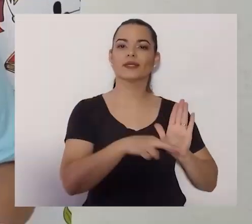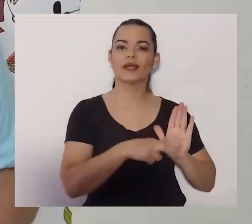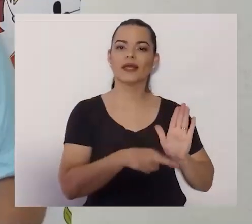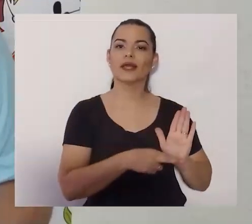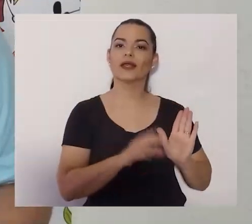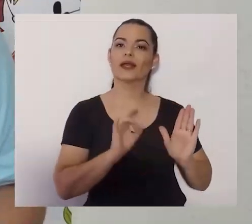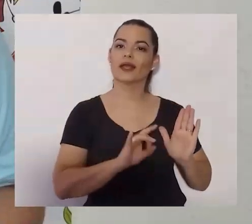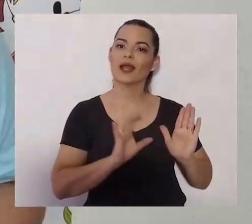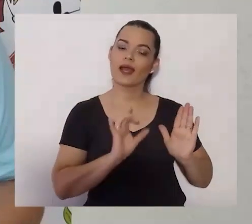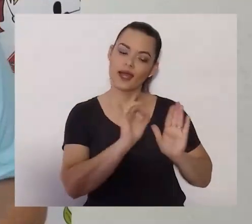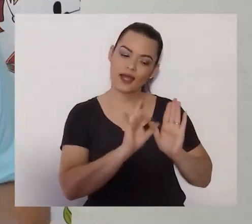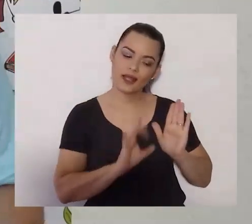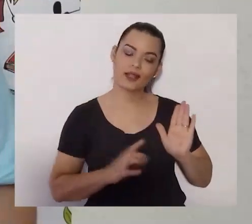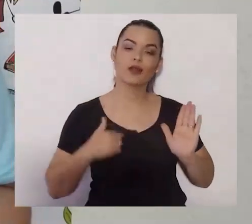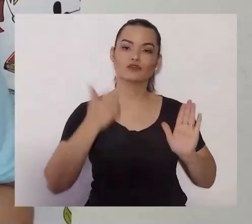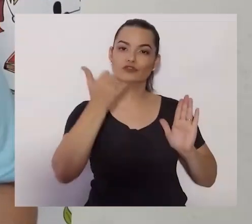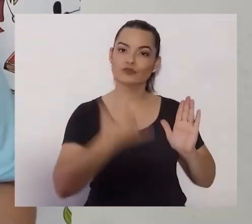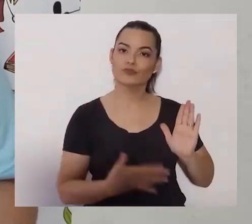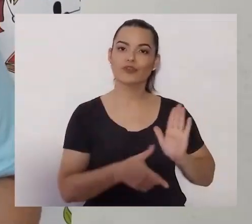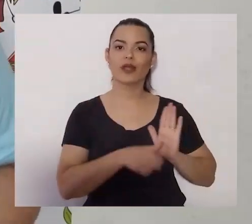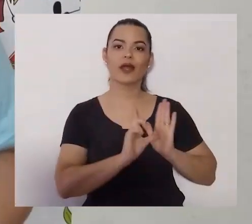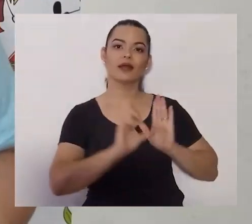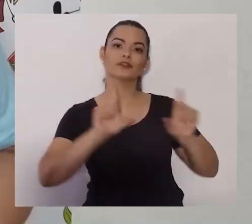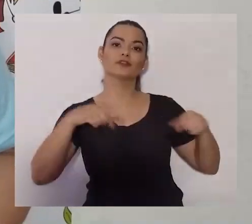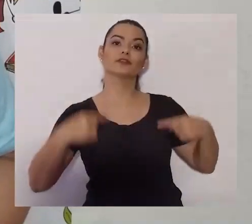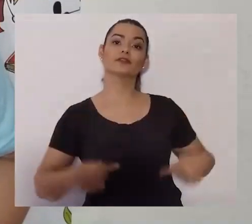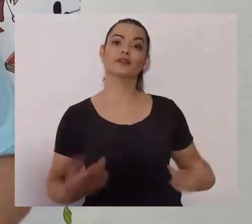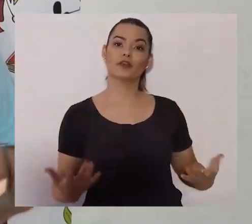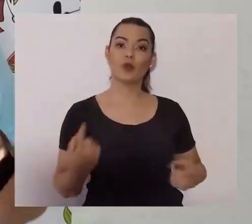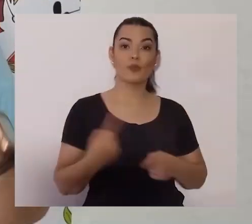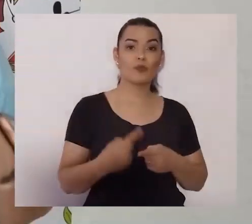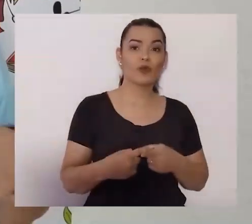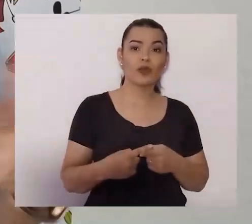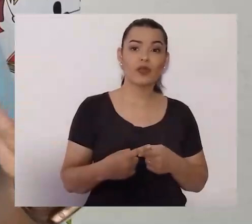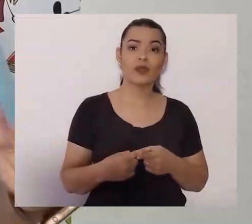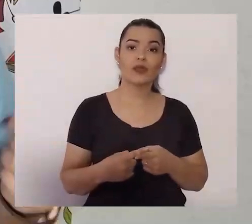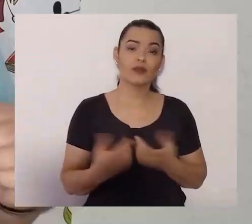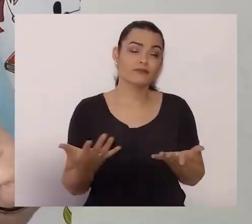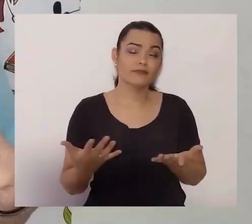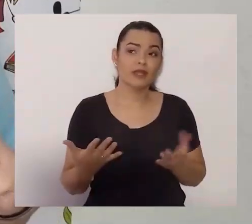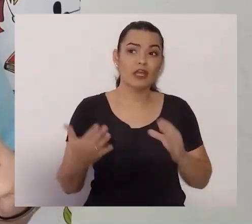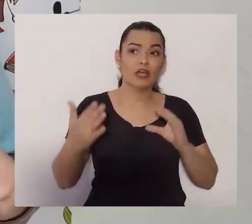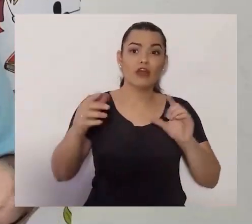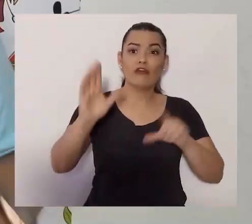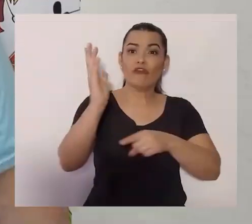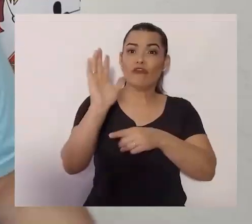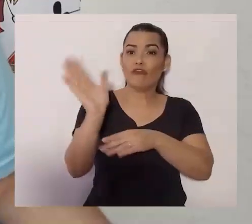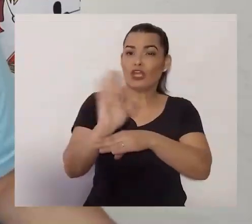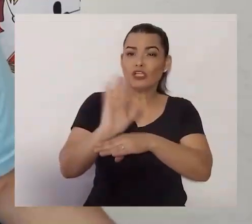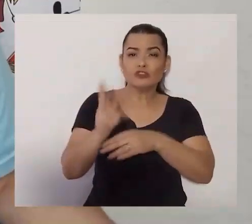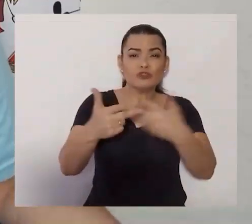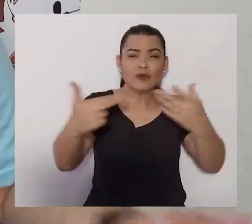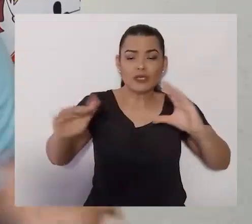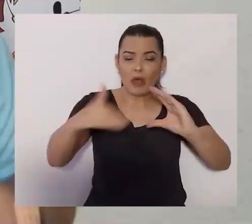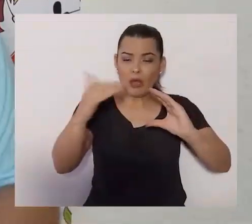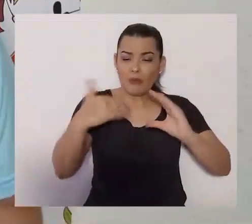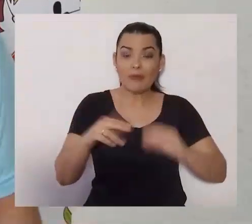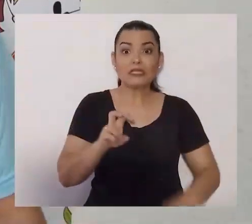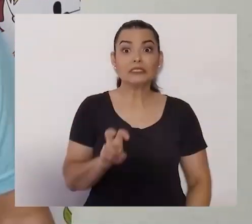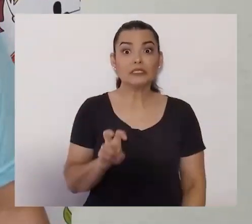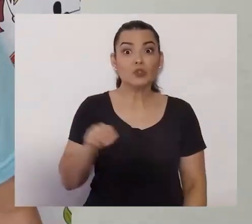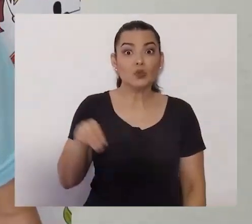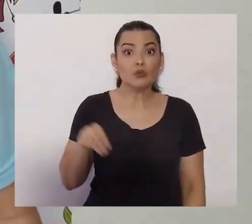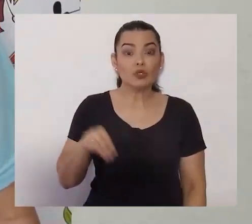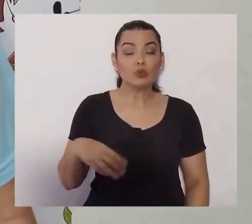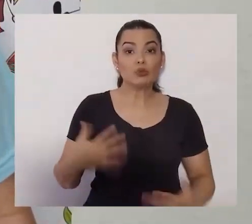eu coloquei no planejamento, no desafio. Porque senão eu recebi vídeos de 5 minutos, eu recebi vídeos que